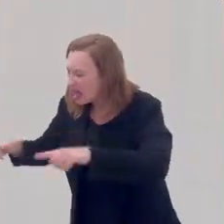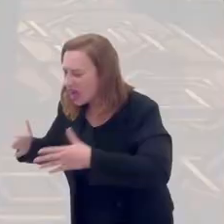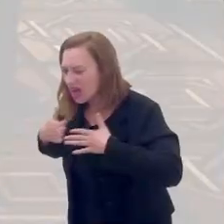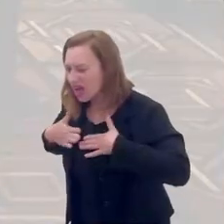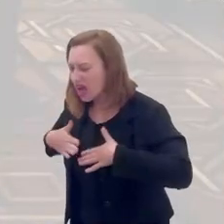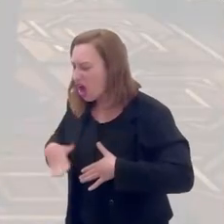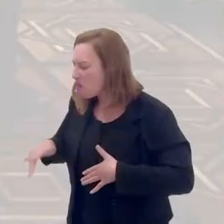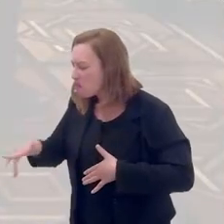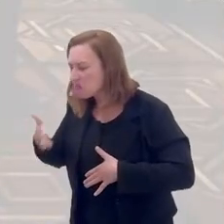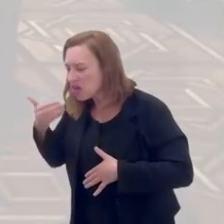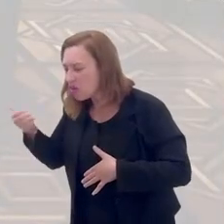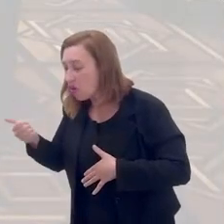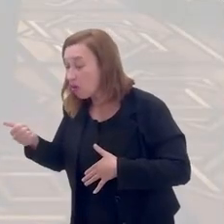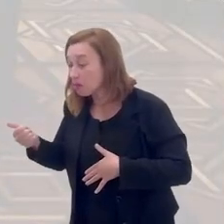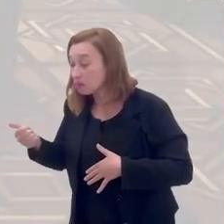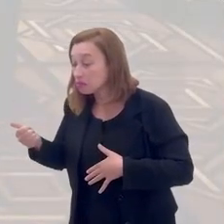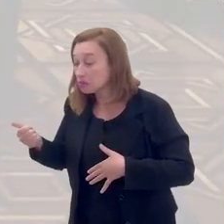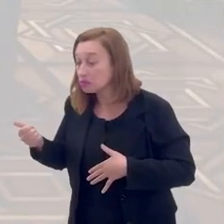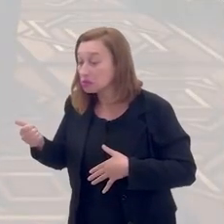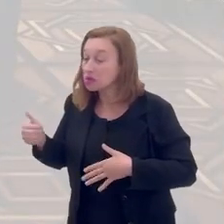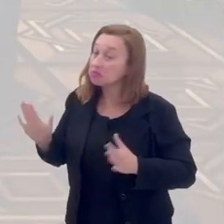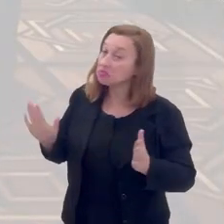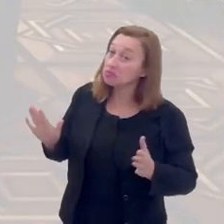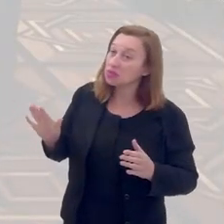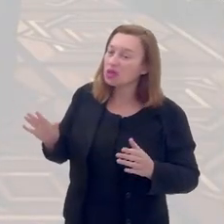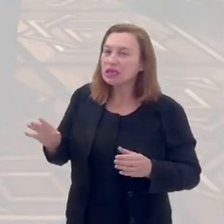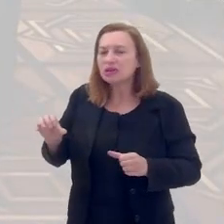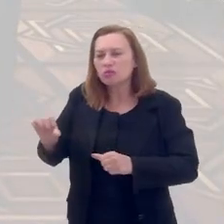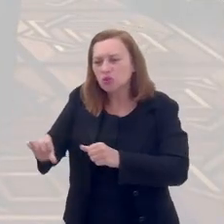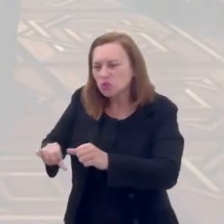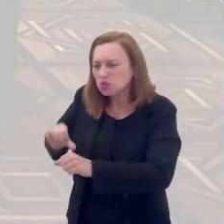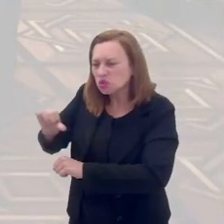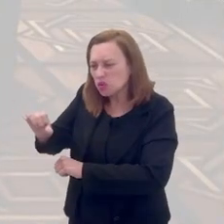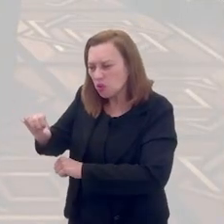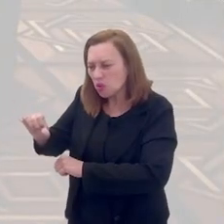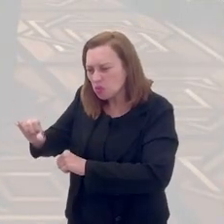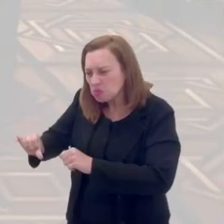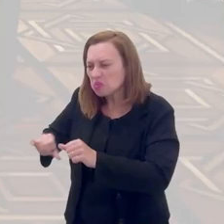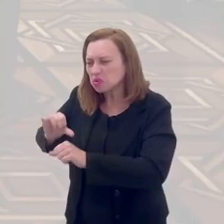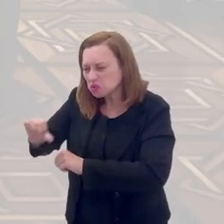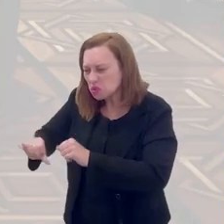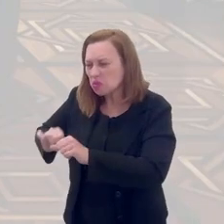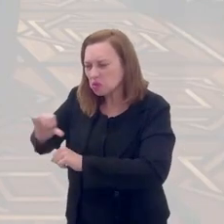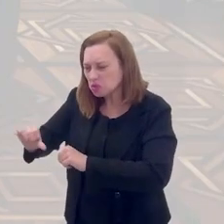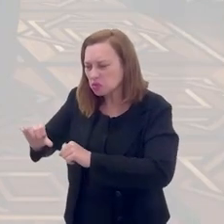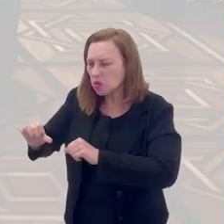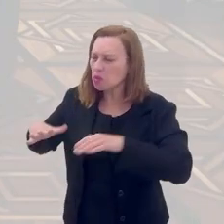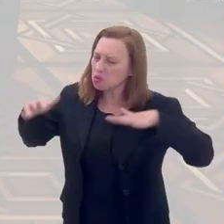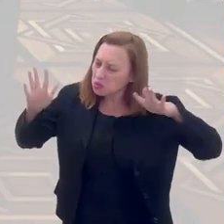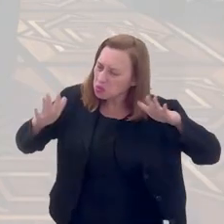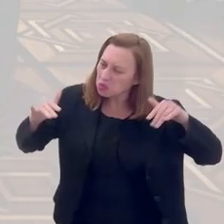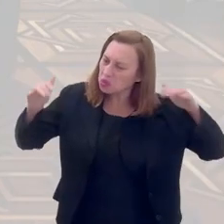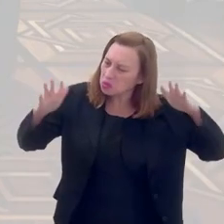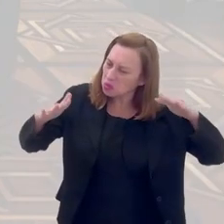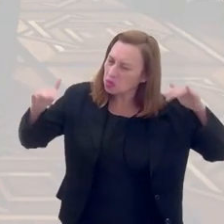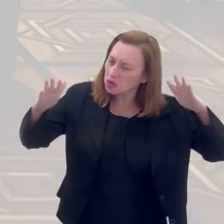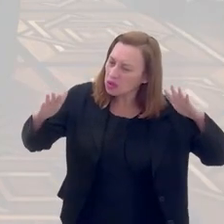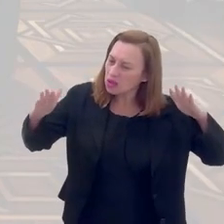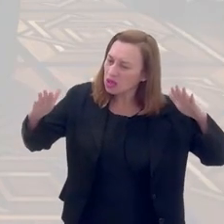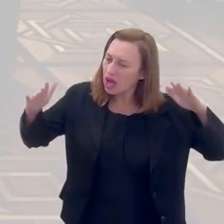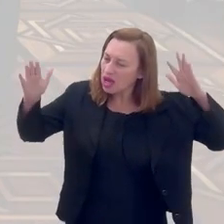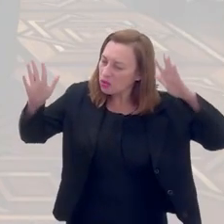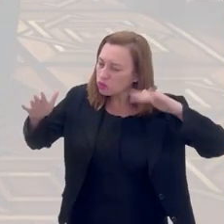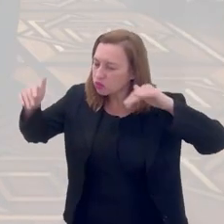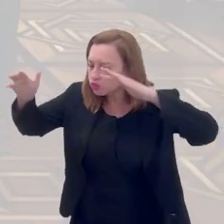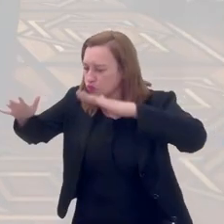e aí então em uma dessas transferências de tempo de tempo em tempo que os patos fazem os patos selvagens ele